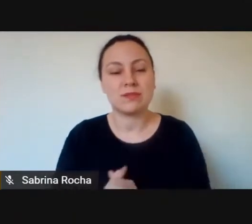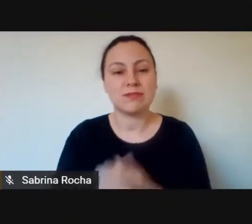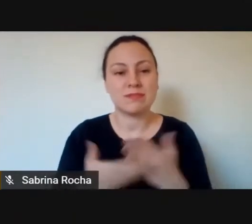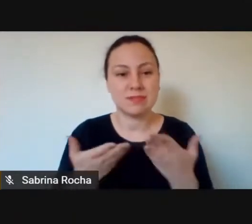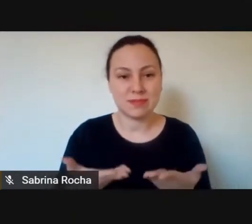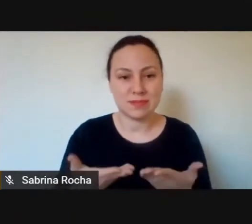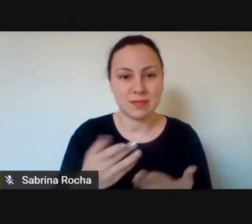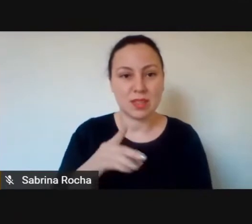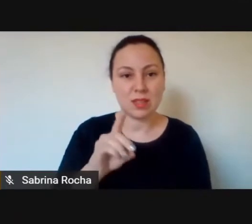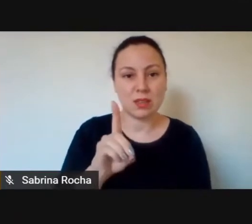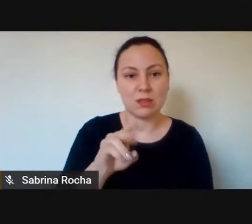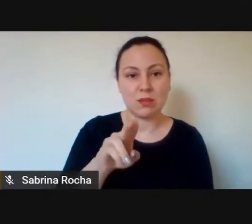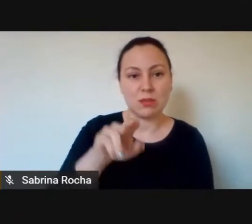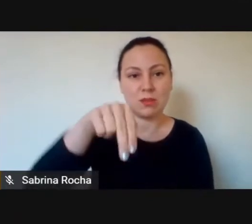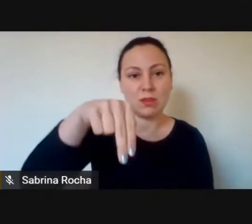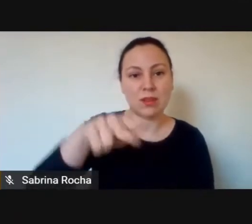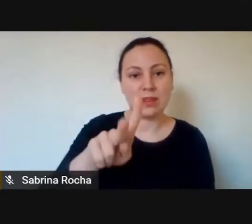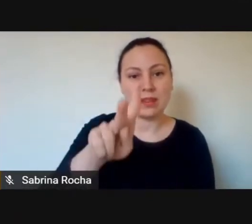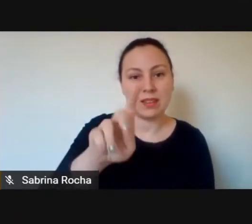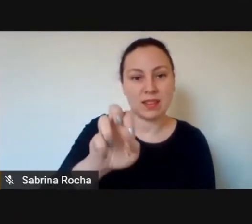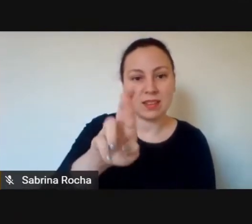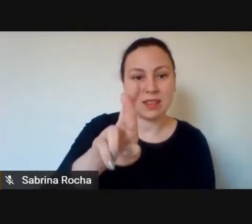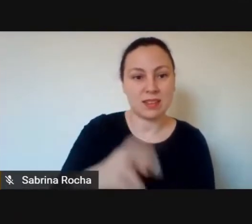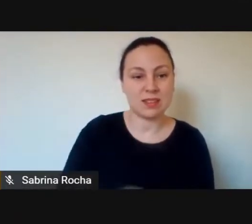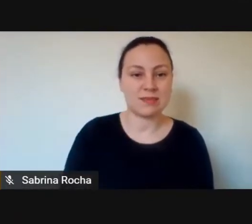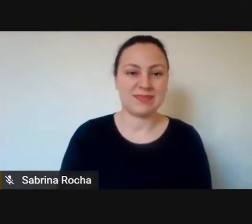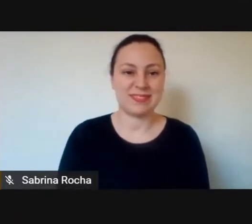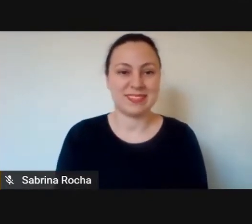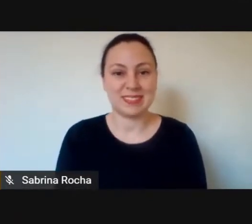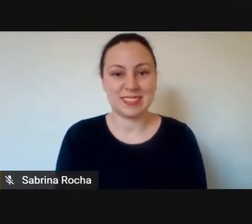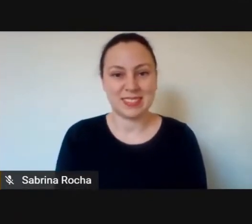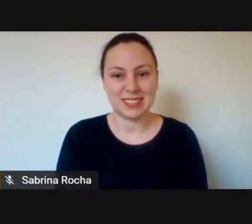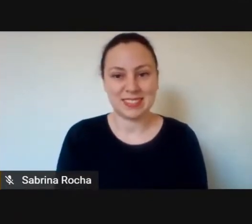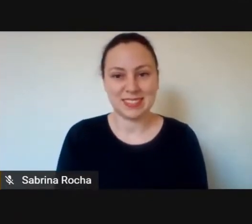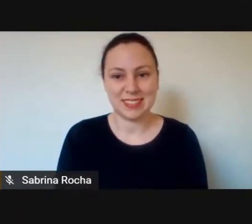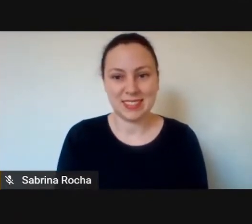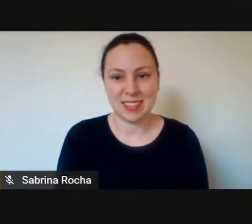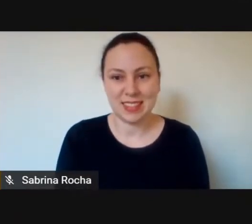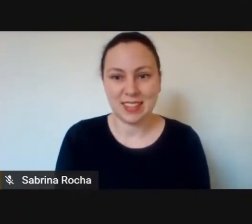ao Dunker para as suas considerações iniciais, por favor.